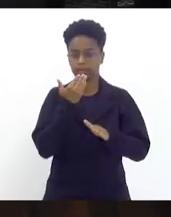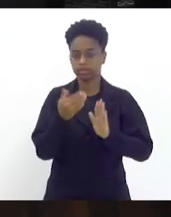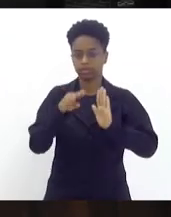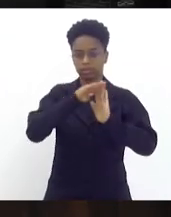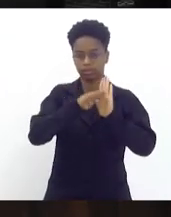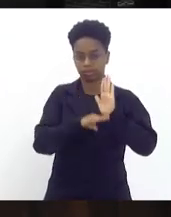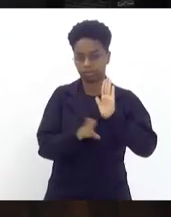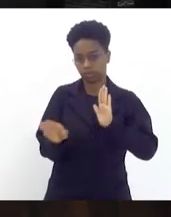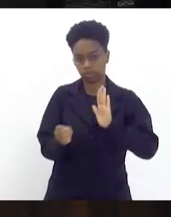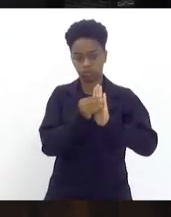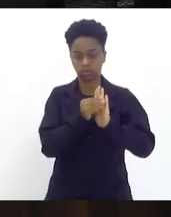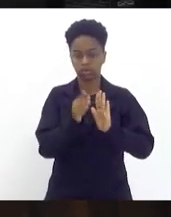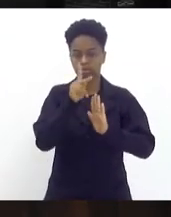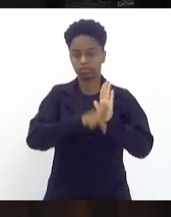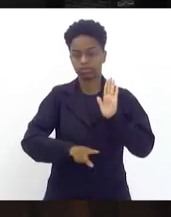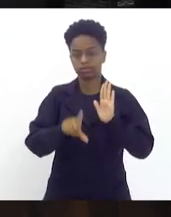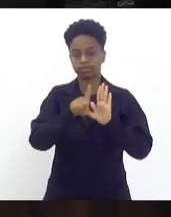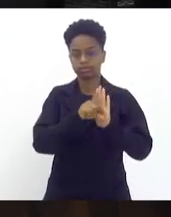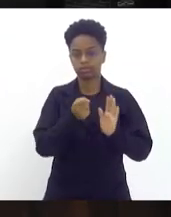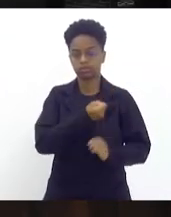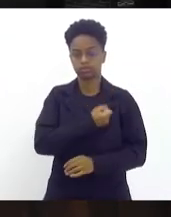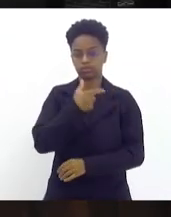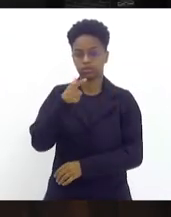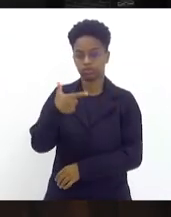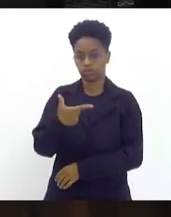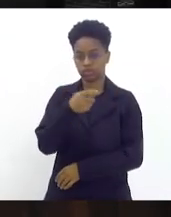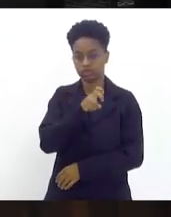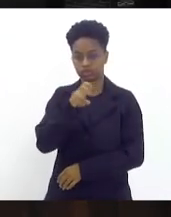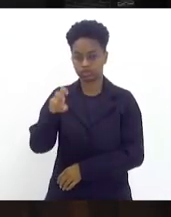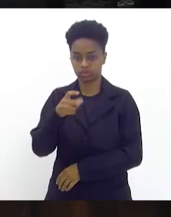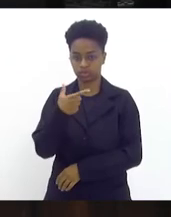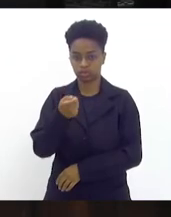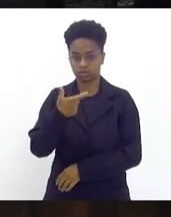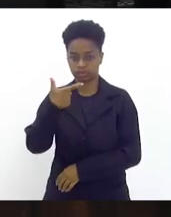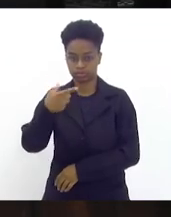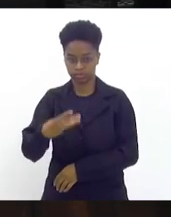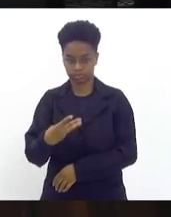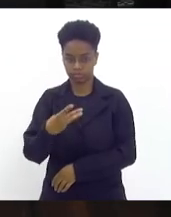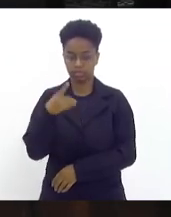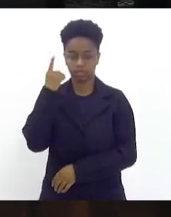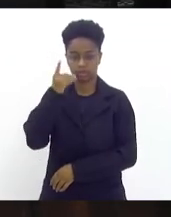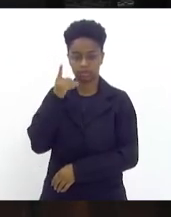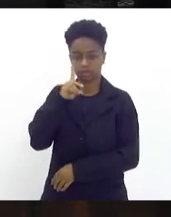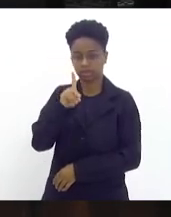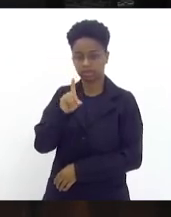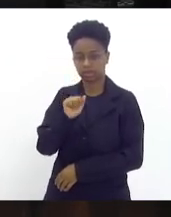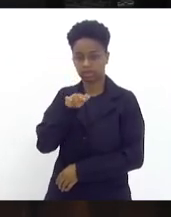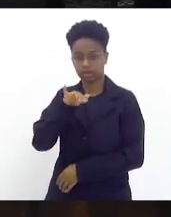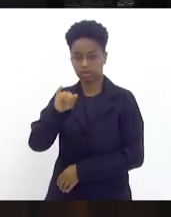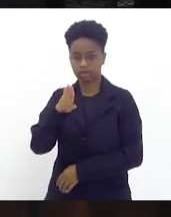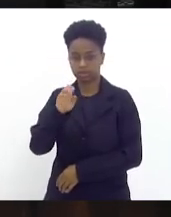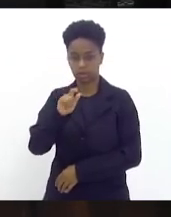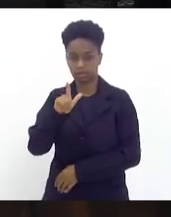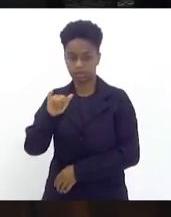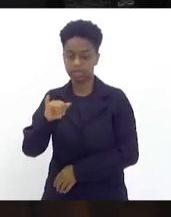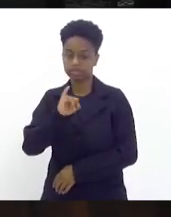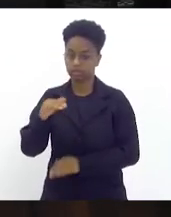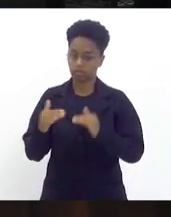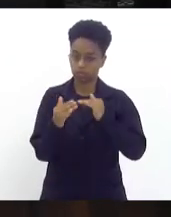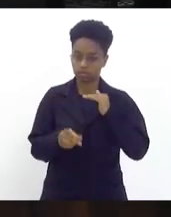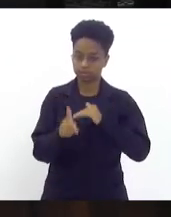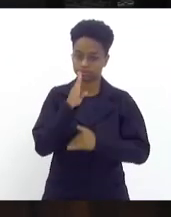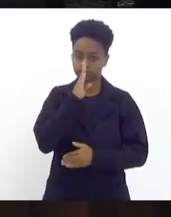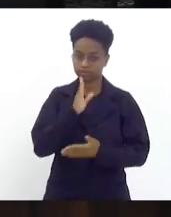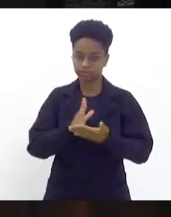na hora do dia do projeto de lei número 255 de 2023 deputada senhores que a própria permanece Como